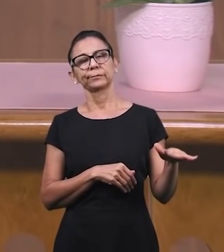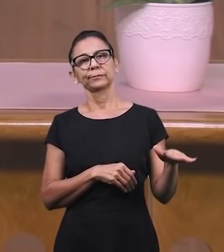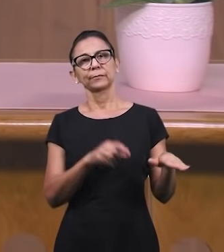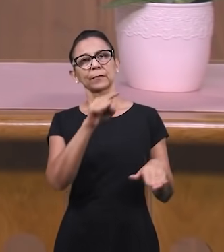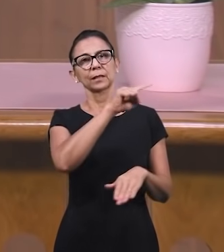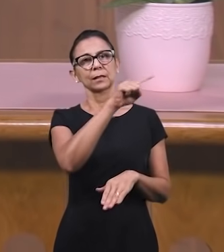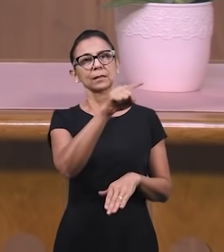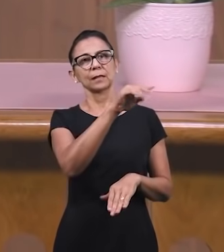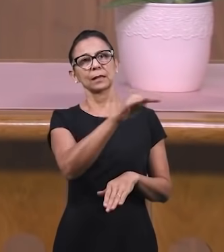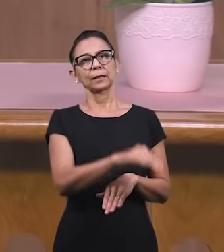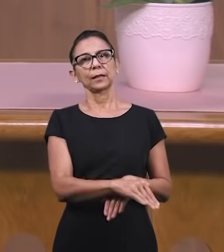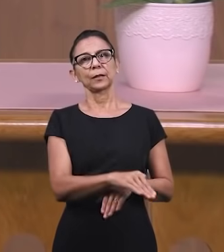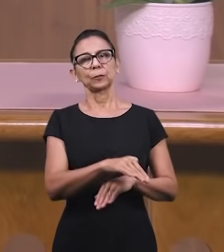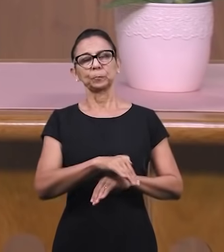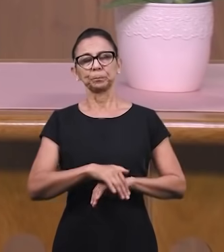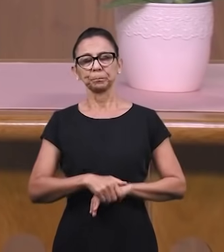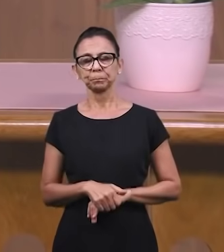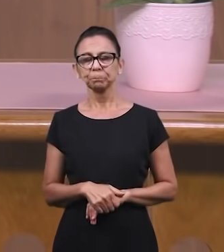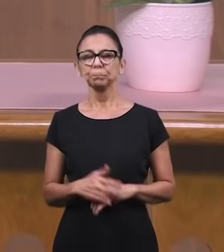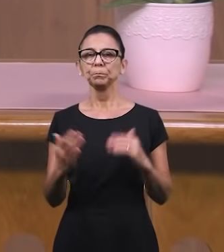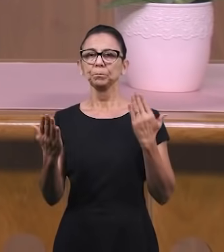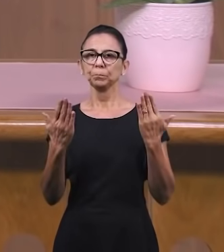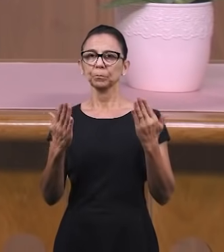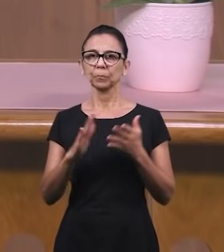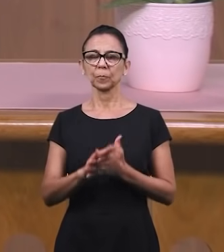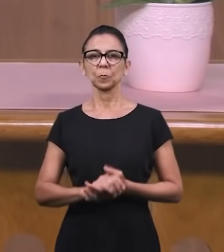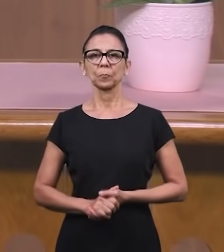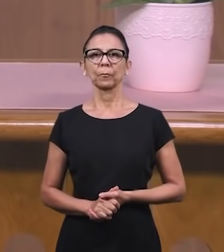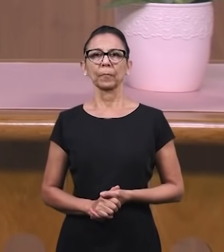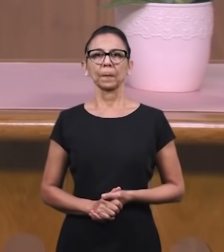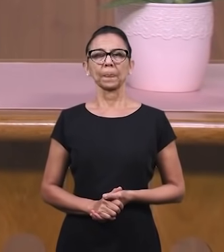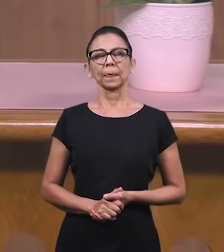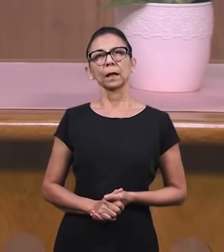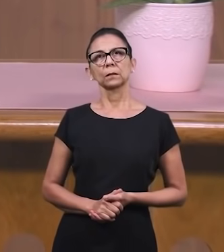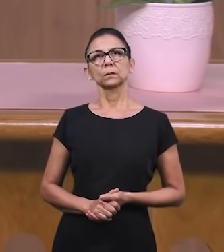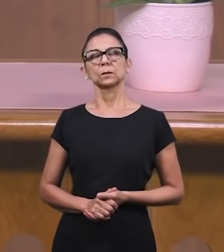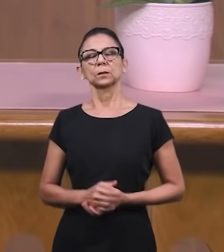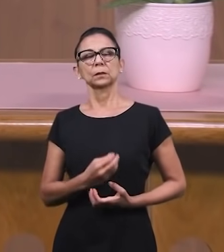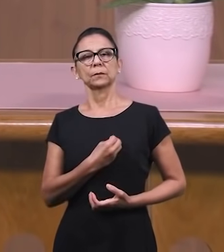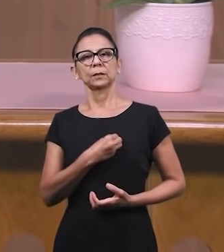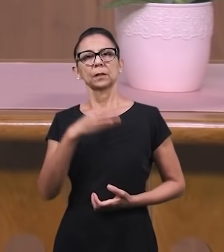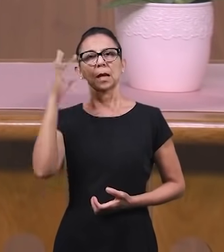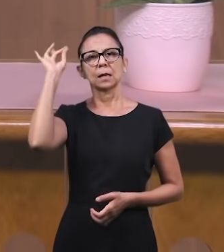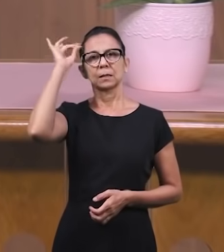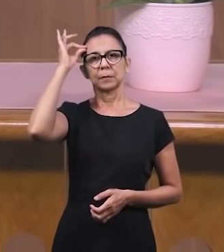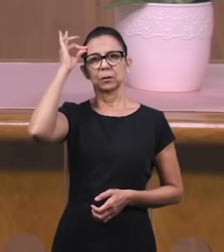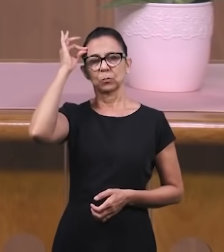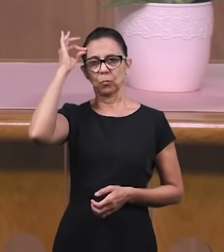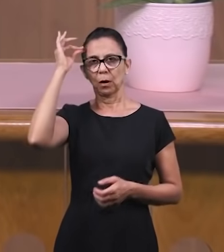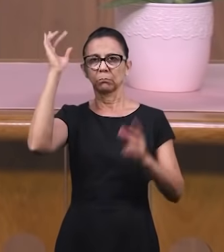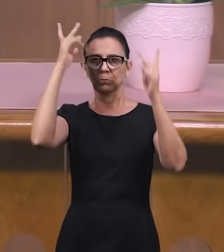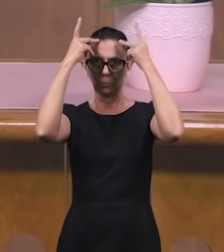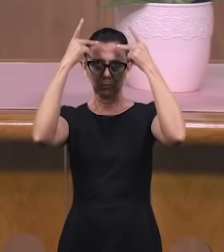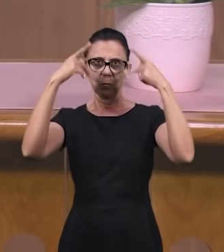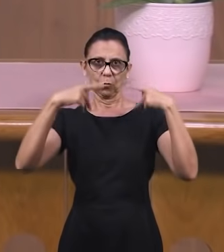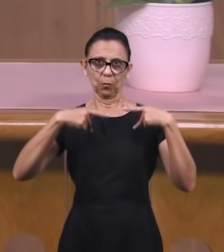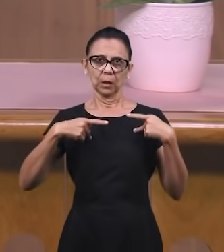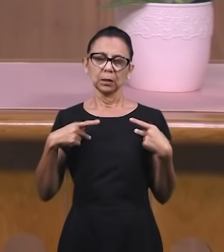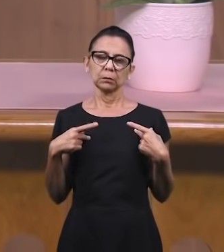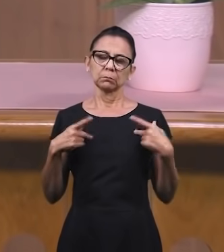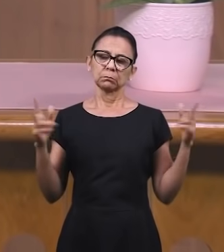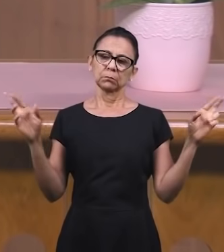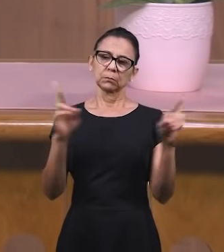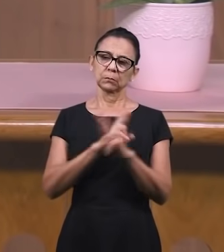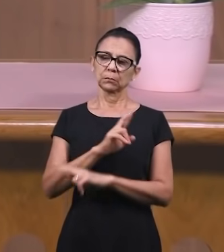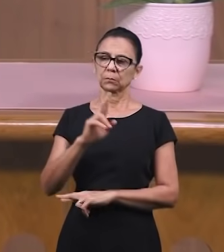estatura. A nossa estatura espiritual, na nossa condição de homens, em relação a quem